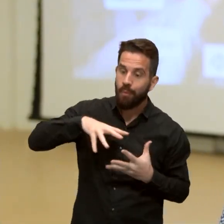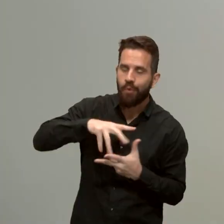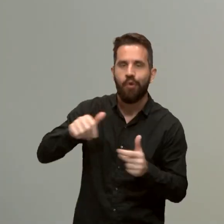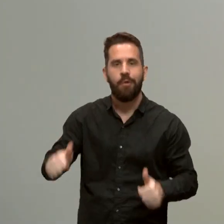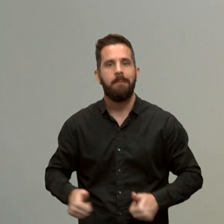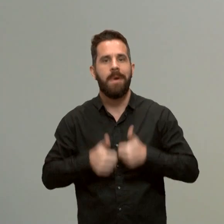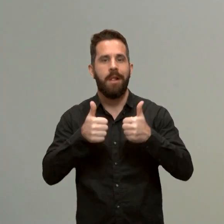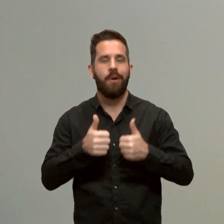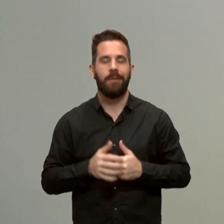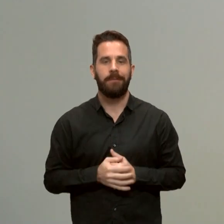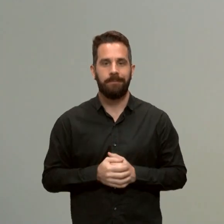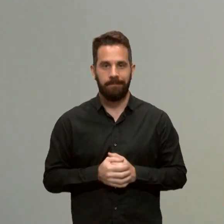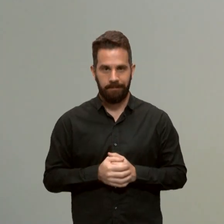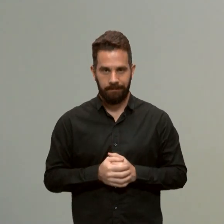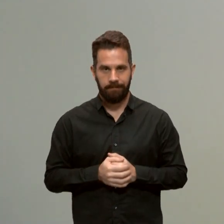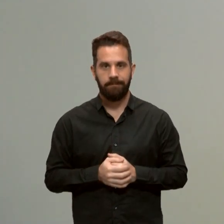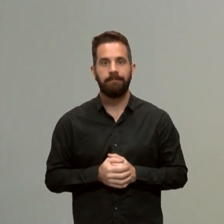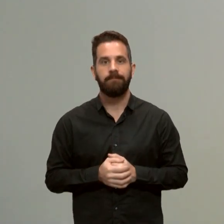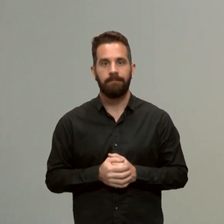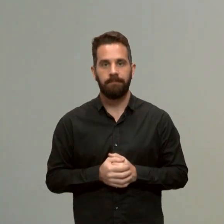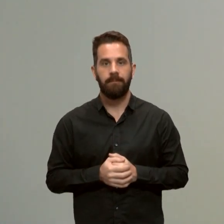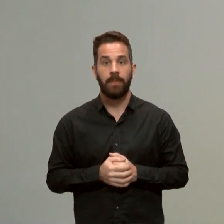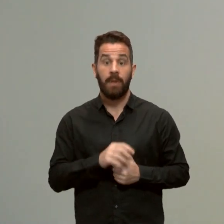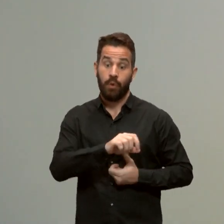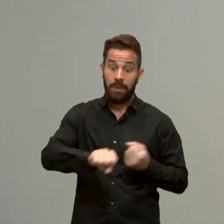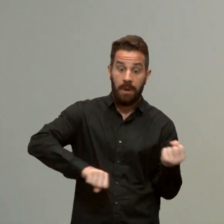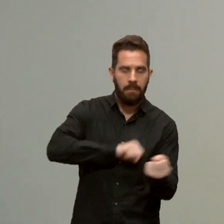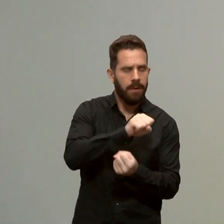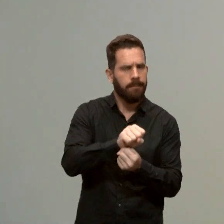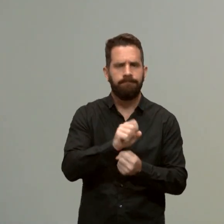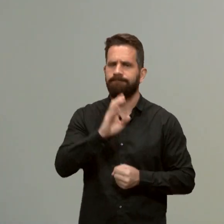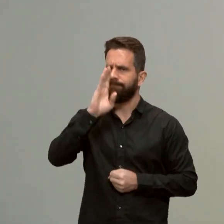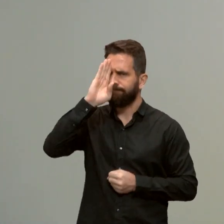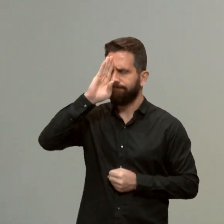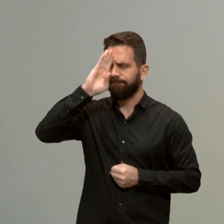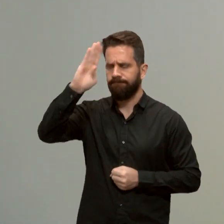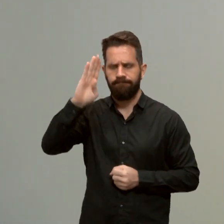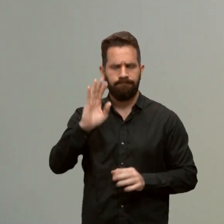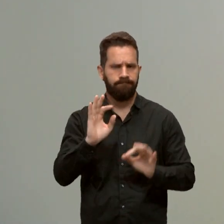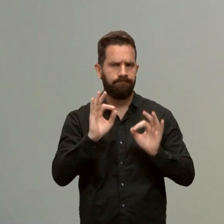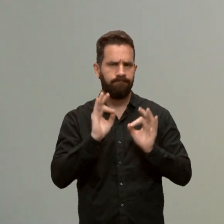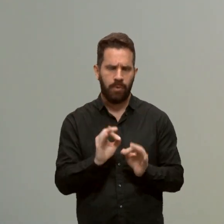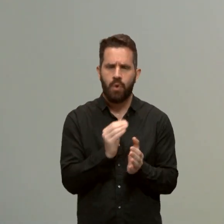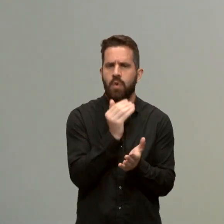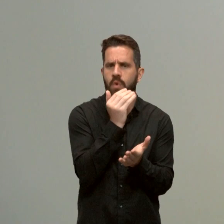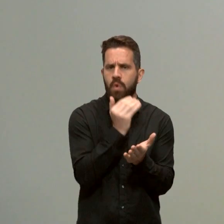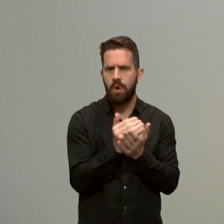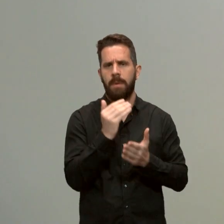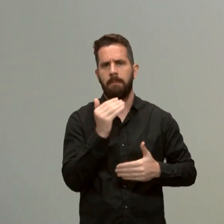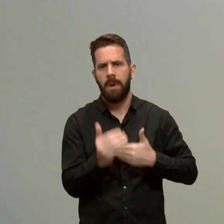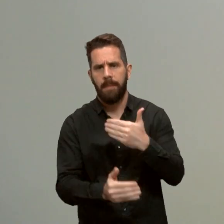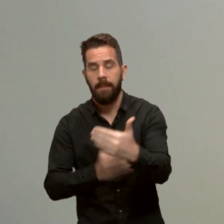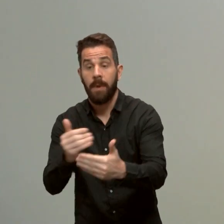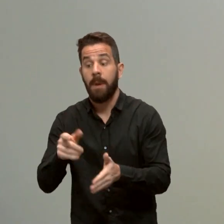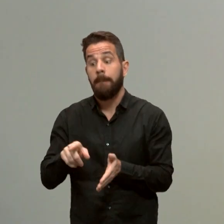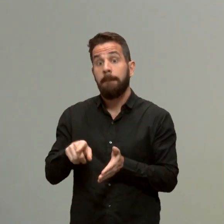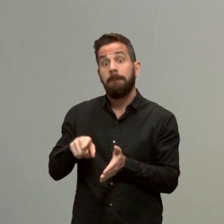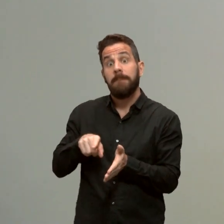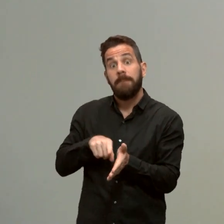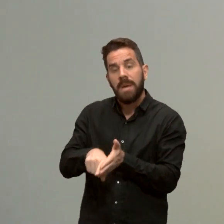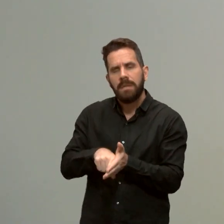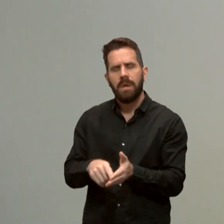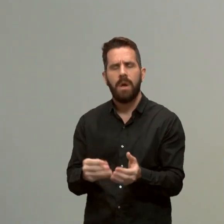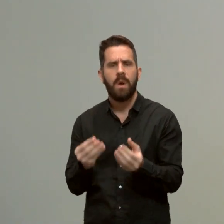viver. A sustentabilidade é primordial desde as primeiras fases. As pesquisas vão ser construídas por meio